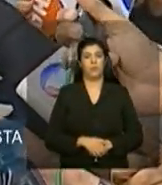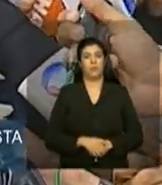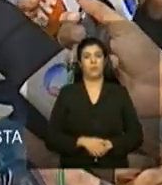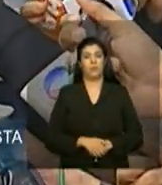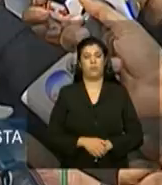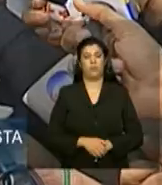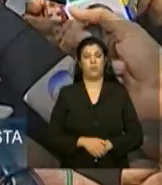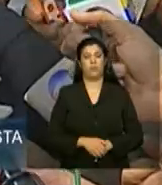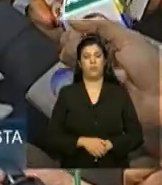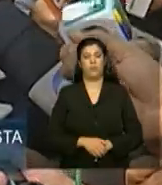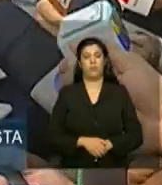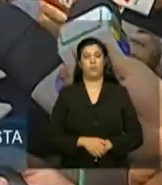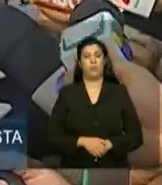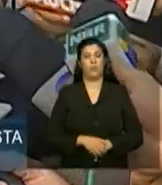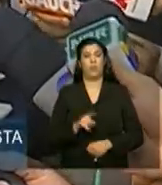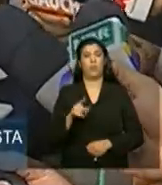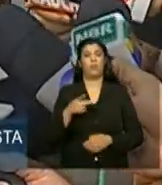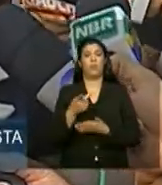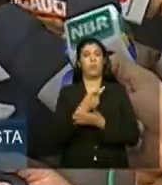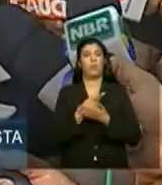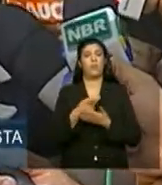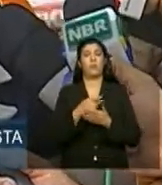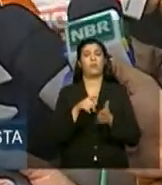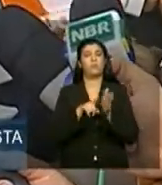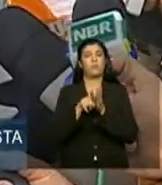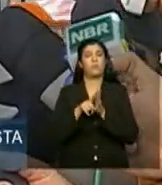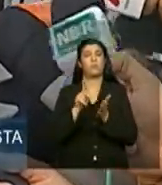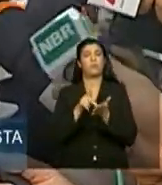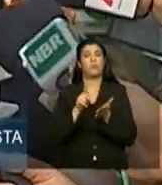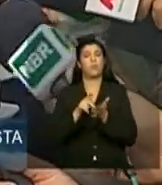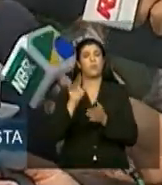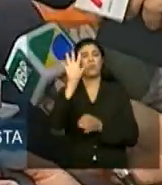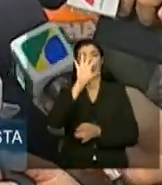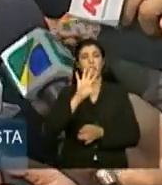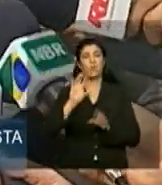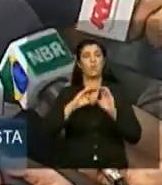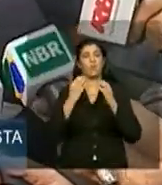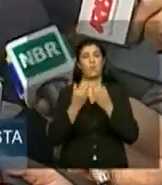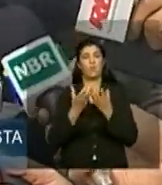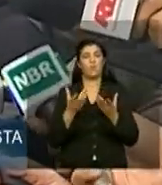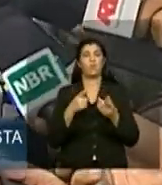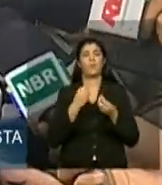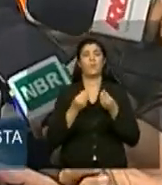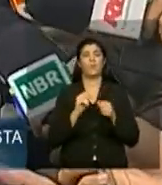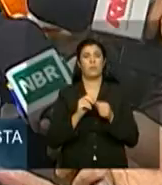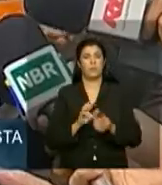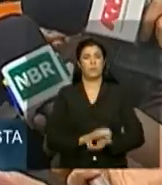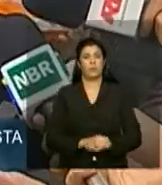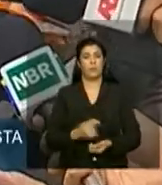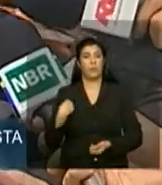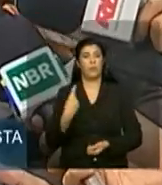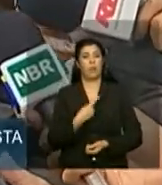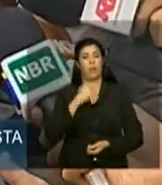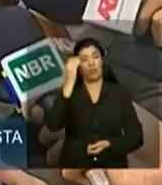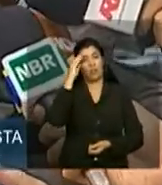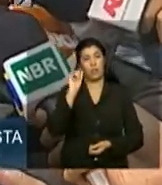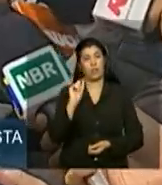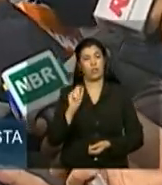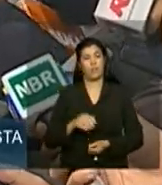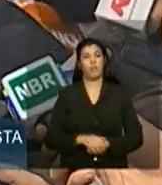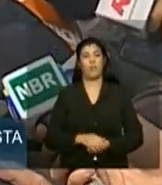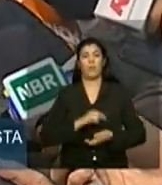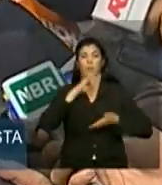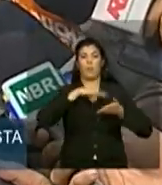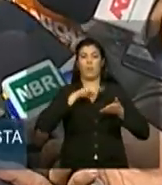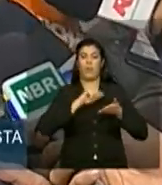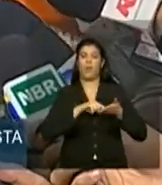Frustra, de certa forma, essa busca pela verdade, a inconclusão do laudo? Não, nós temos a clareza de que a perícia, o laudo,